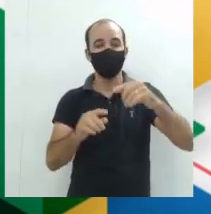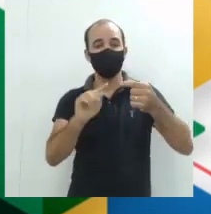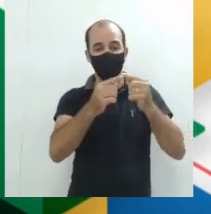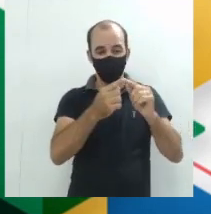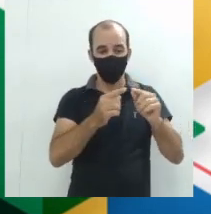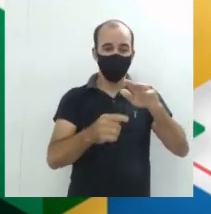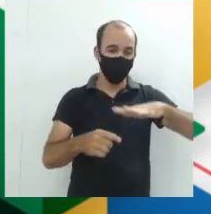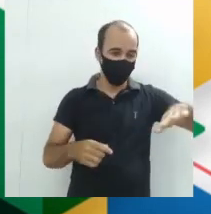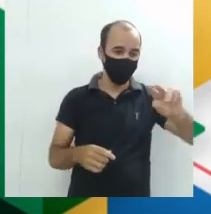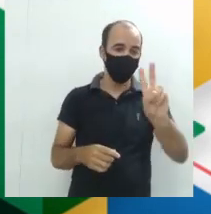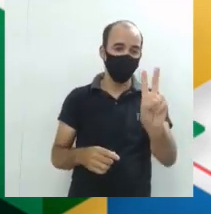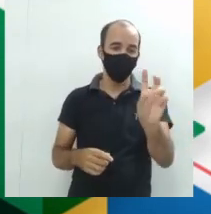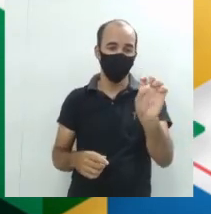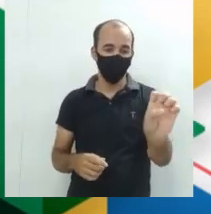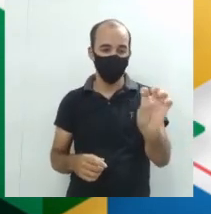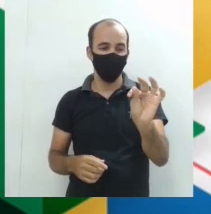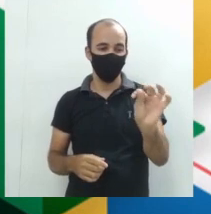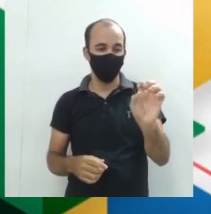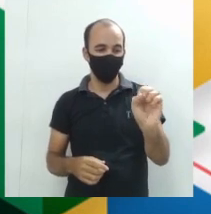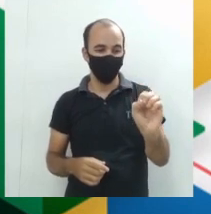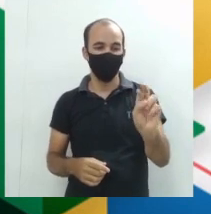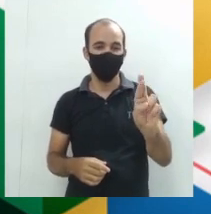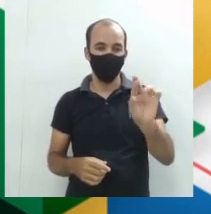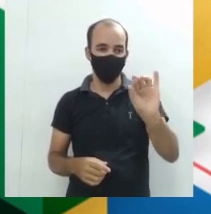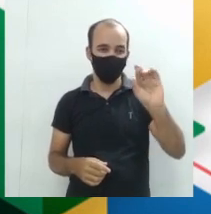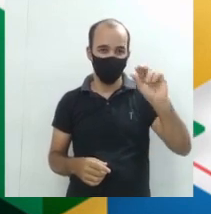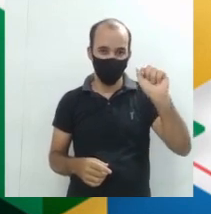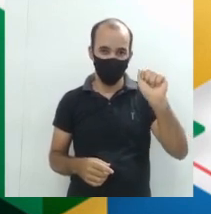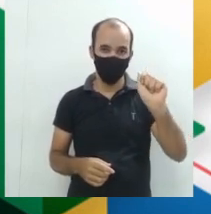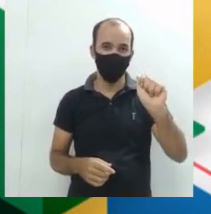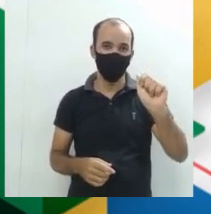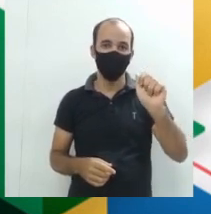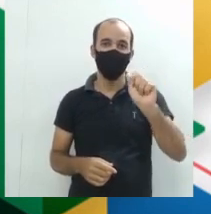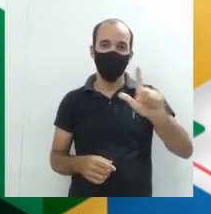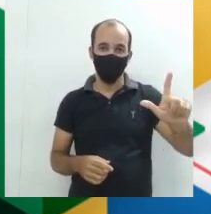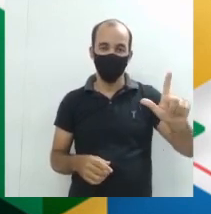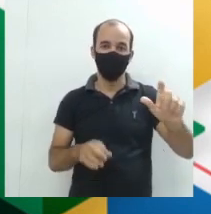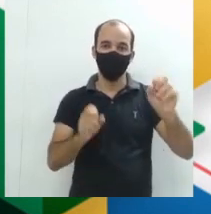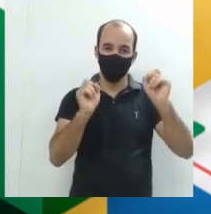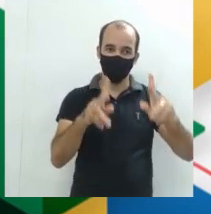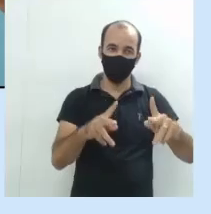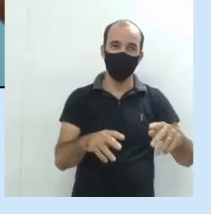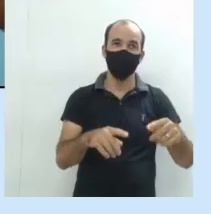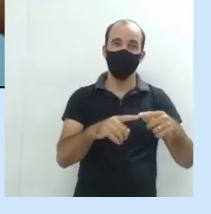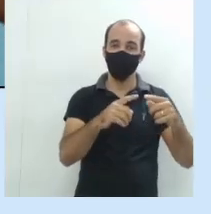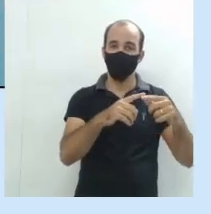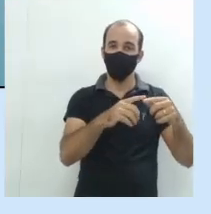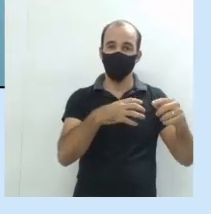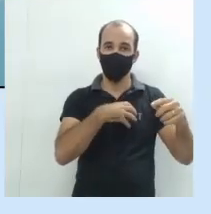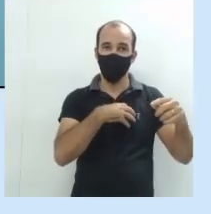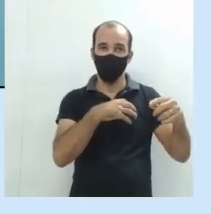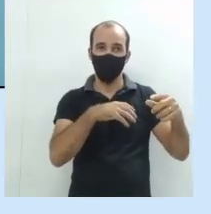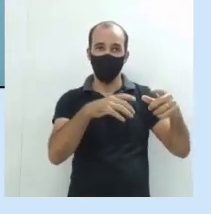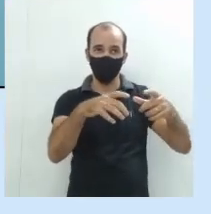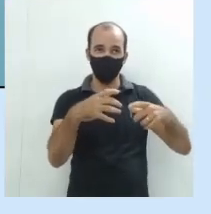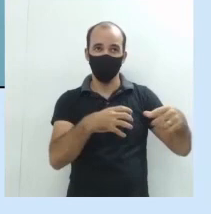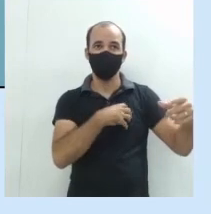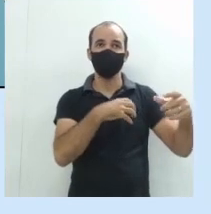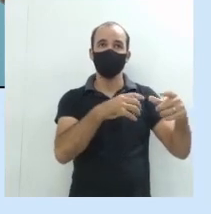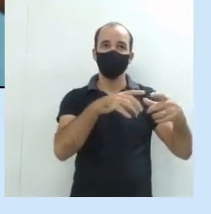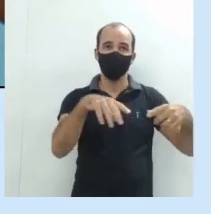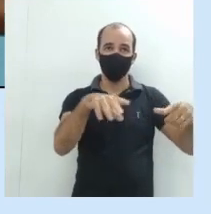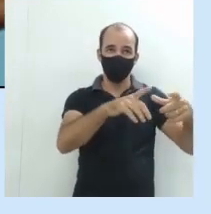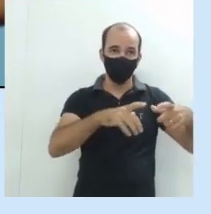módulo, que é valor, uma direção e um sentido. Olha para mim. Ei, primeiro ano, isso, Aninha.